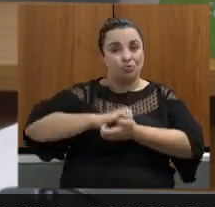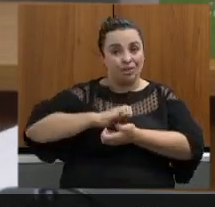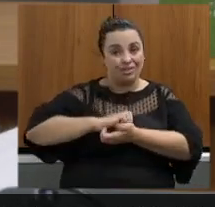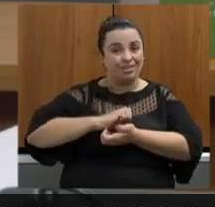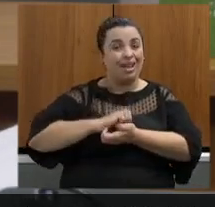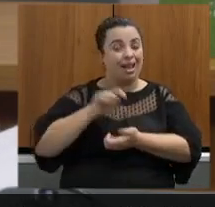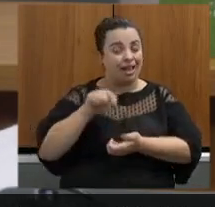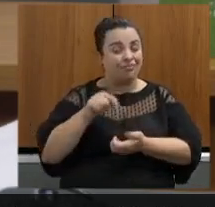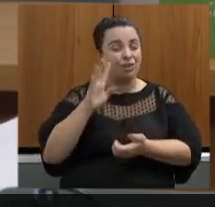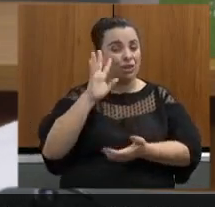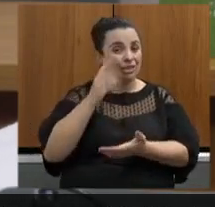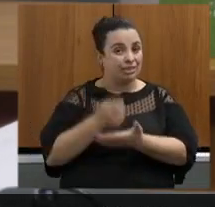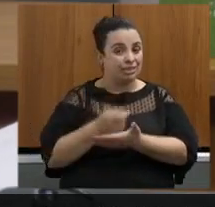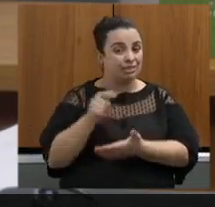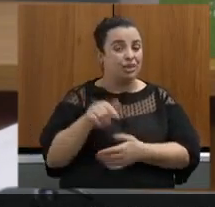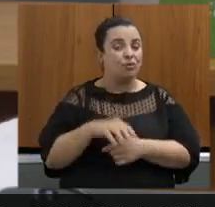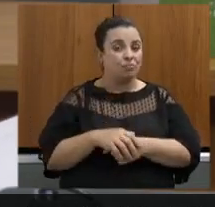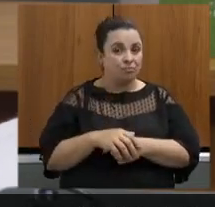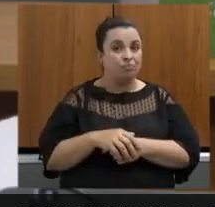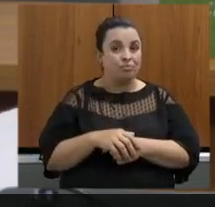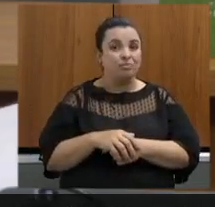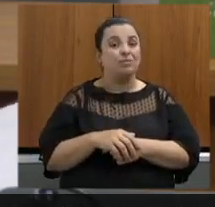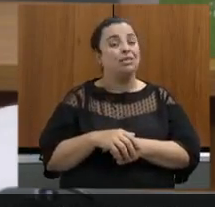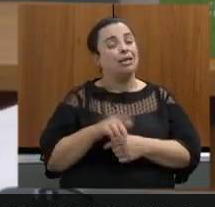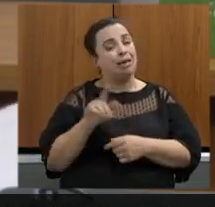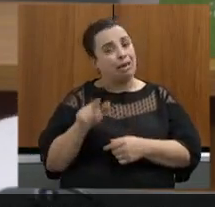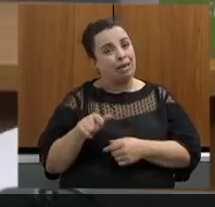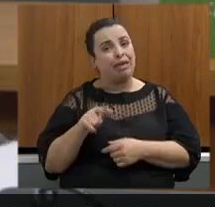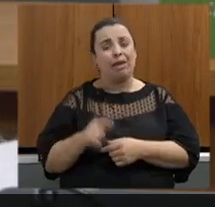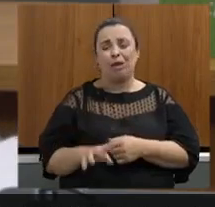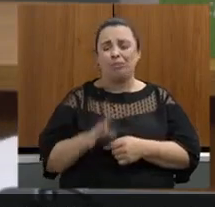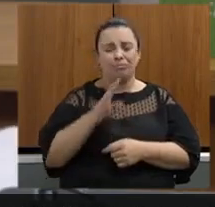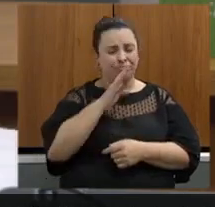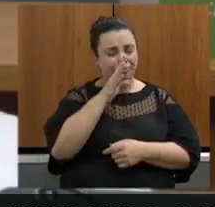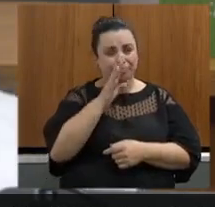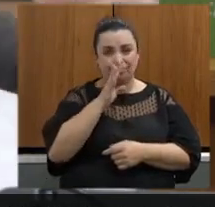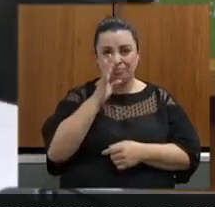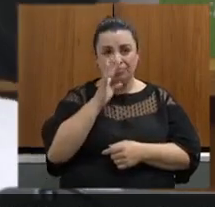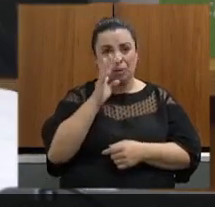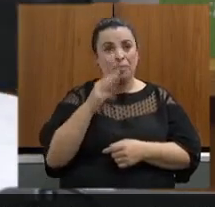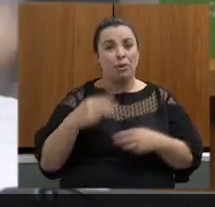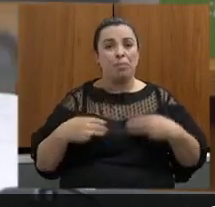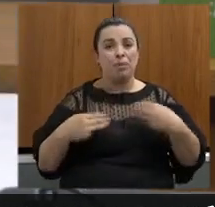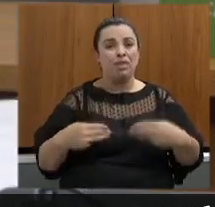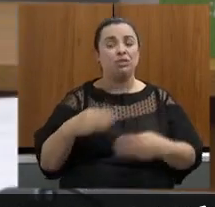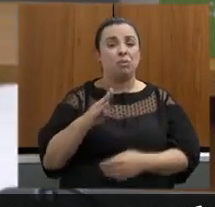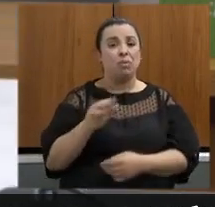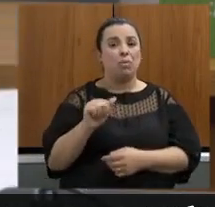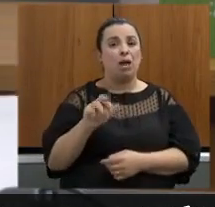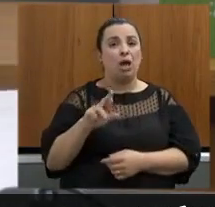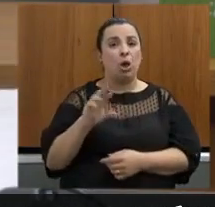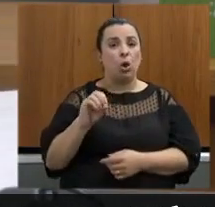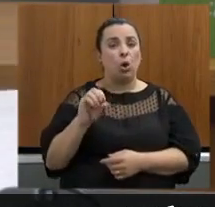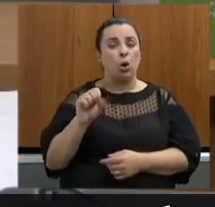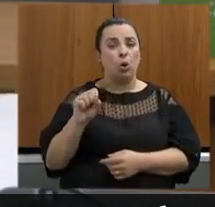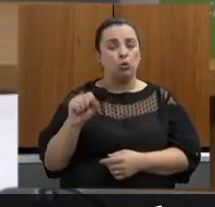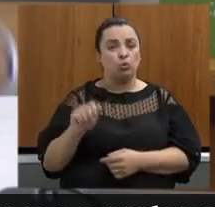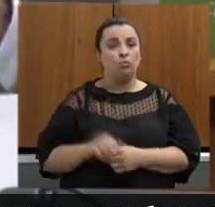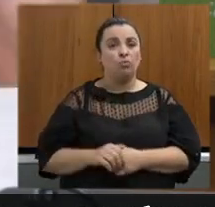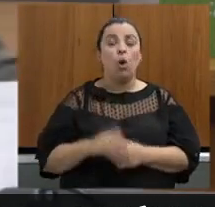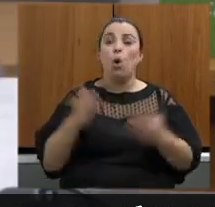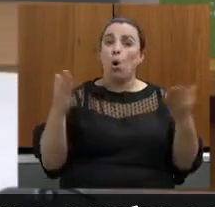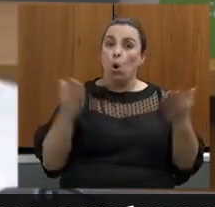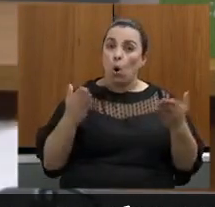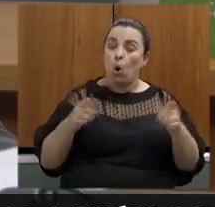aqui é atabalhoada cometida pelo menos Barroso e considerando ainda hoje o despacho de seis de julho dia